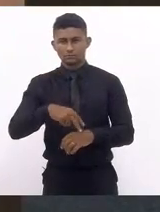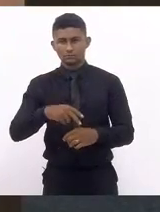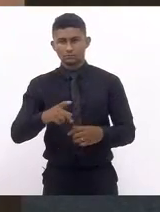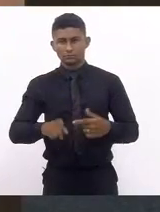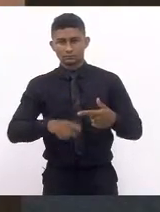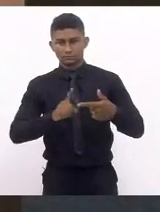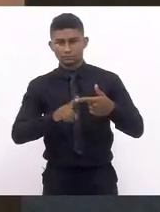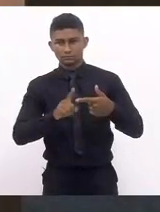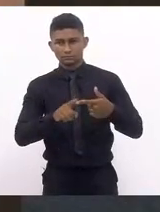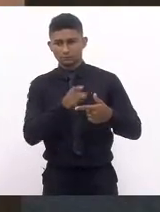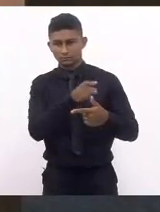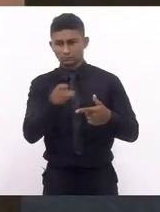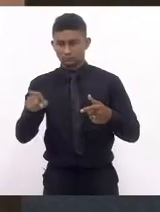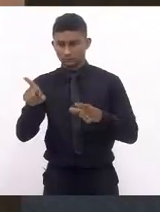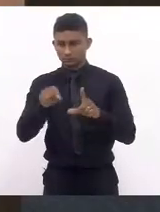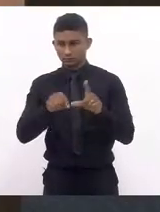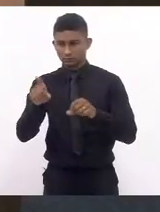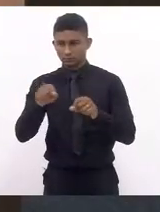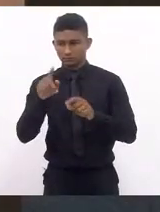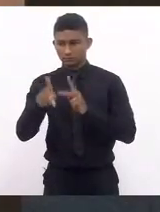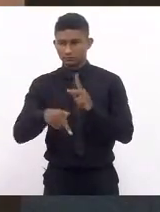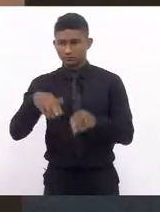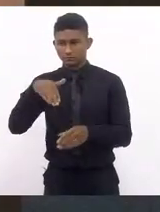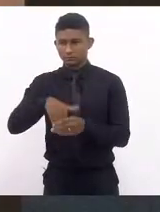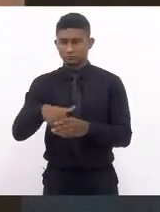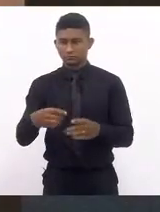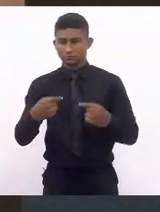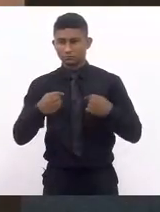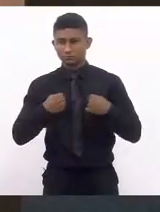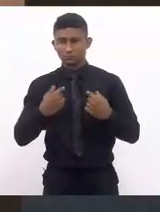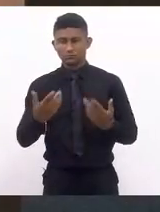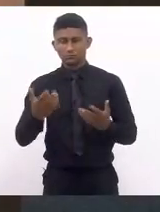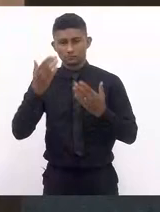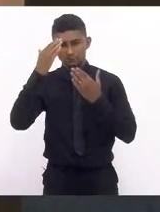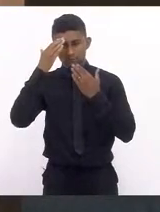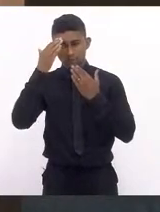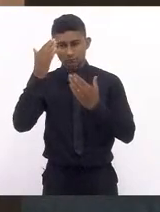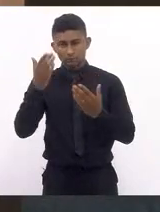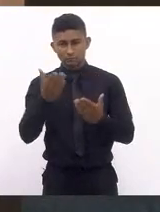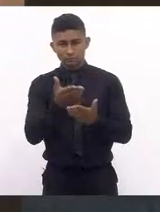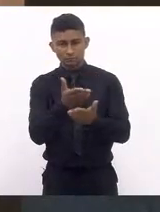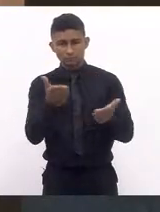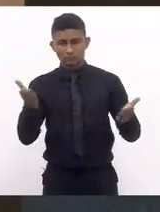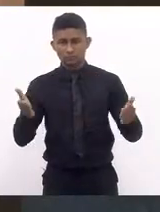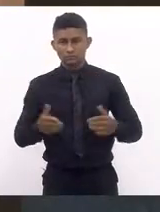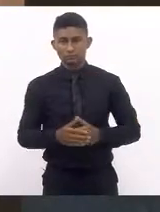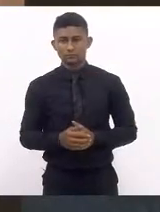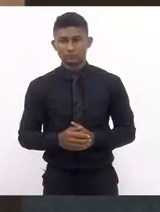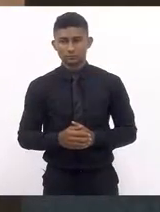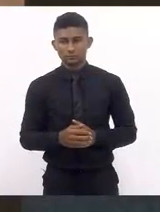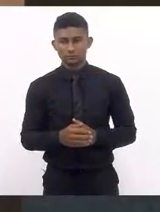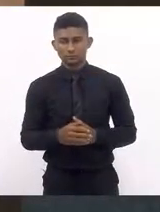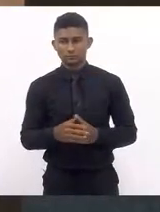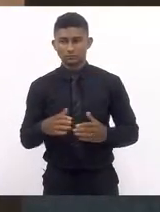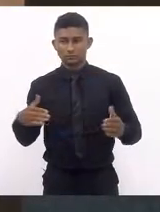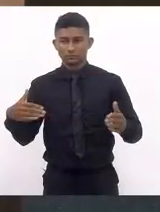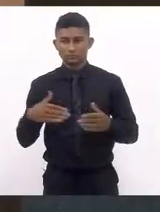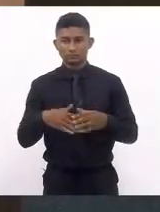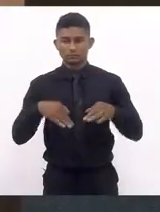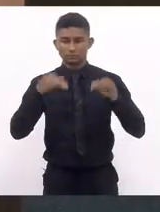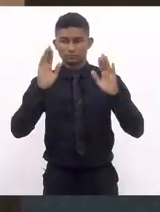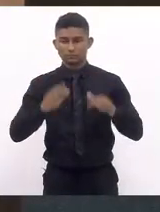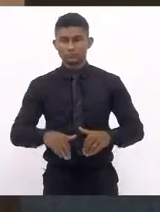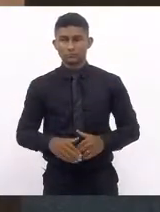que eu fui colocada para ser representar a população Então o meu muito obrigado a todos vocês e para finalizar